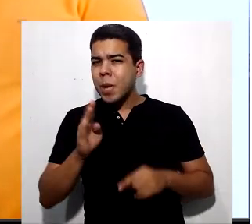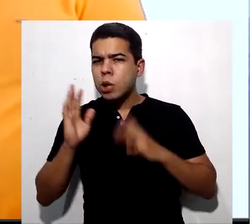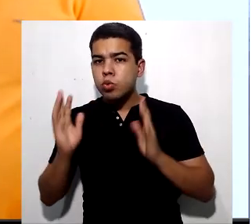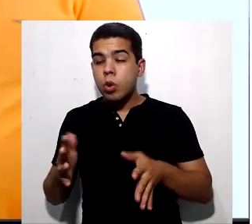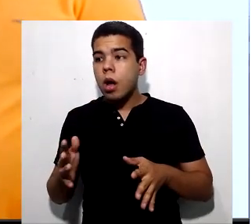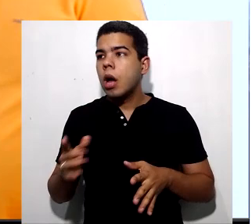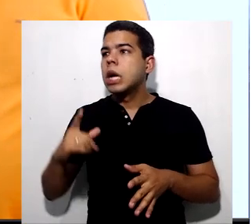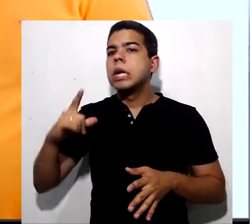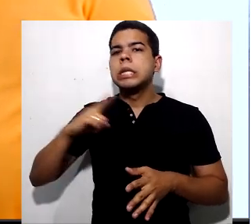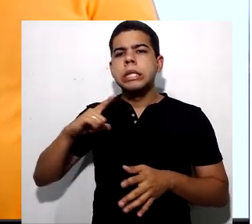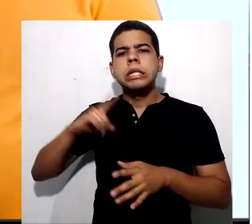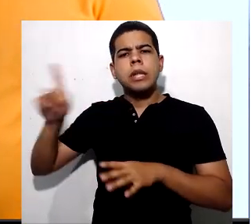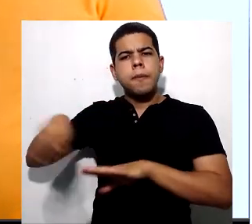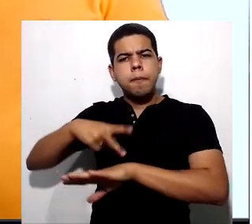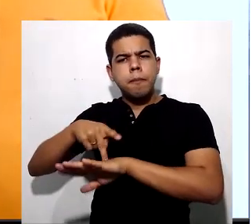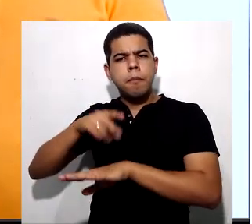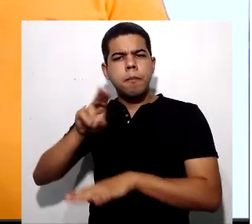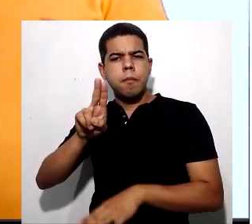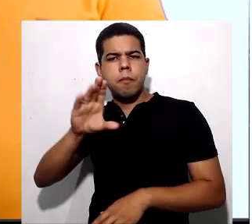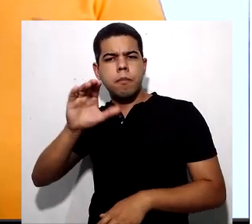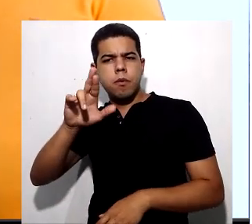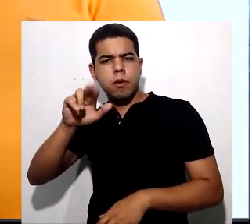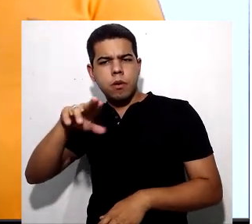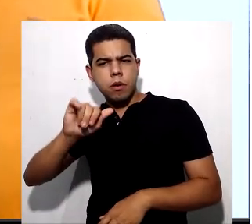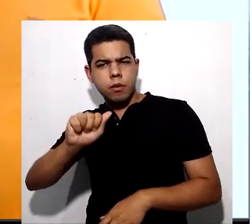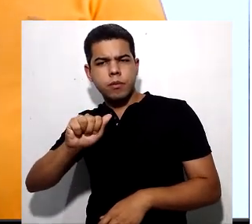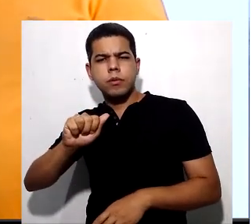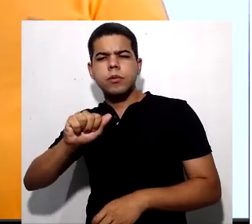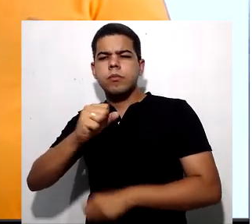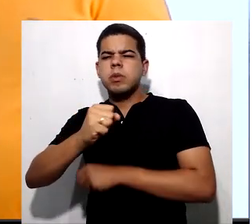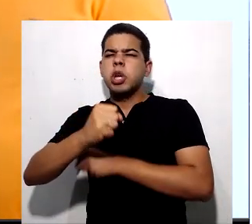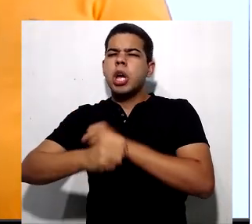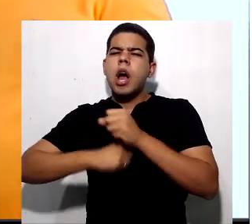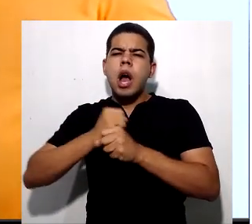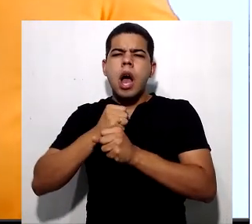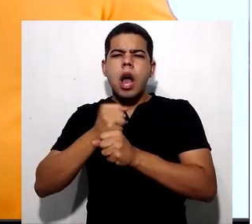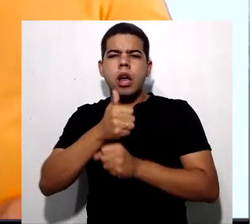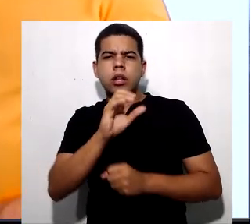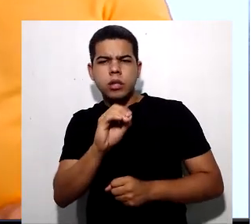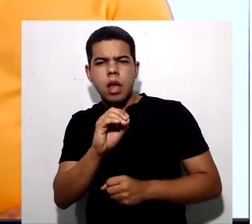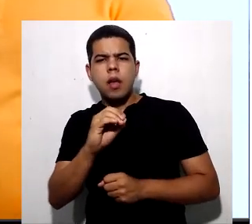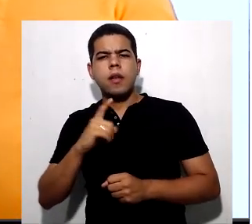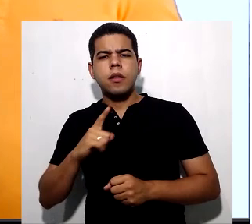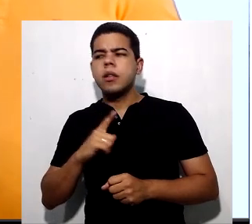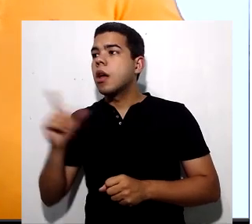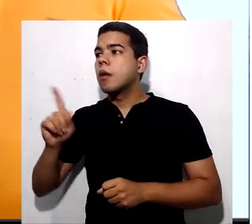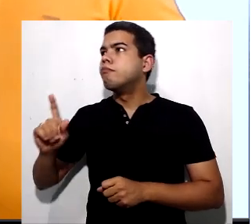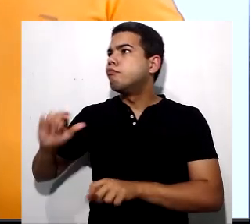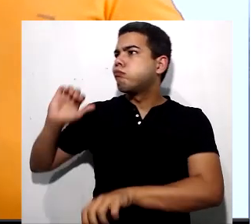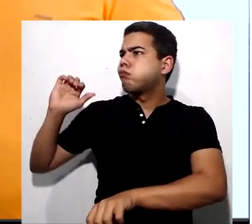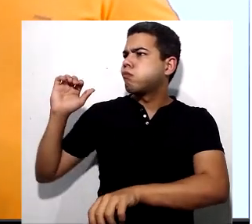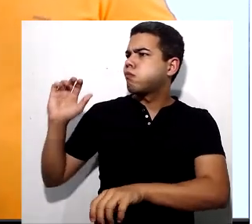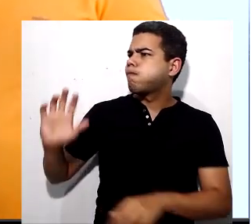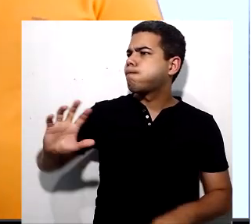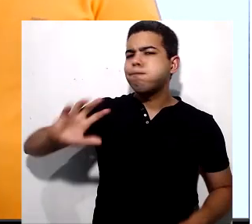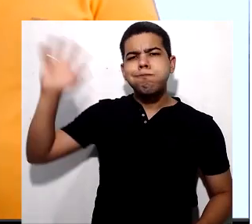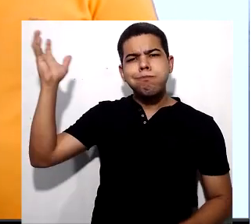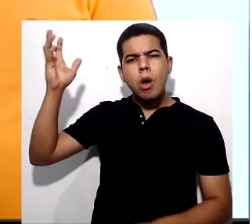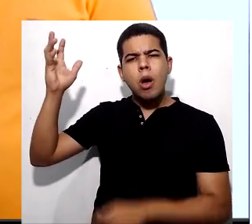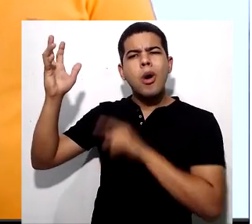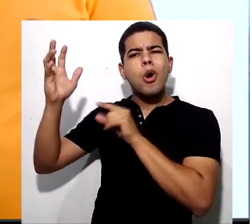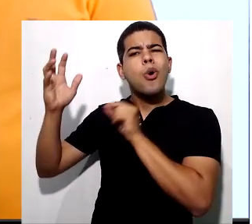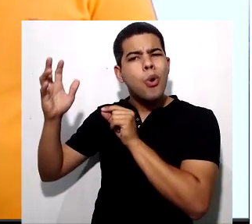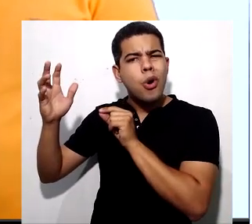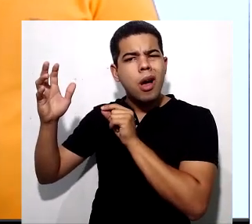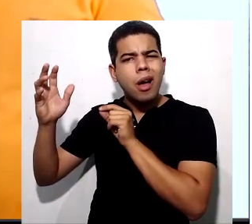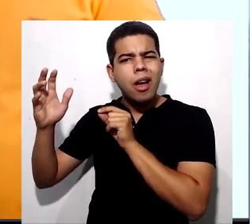houve no seu país, uma década depois de ela estar aqui no Brasil, um grande fato histórico que devastou a